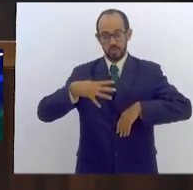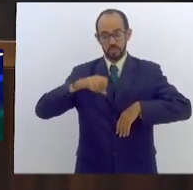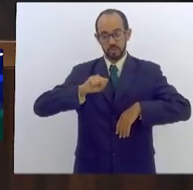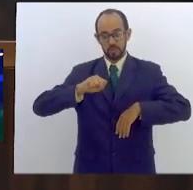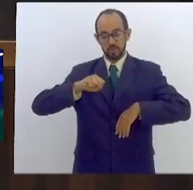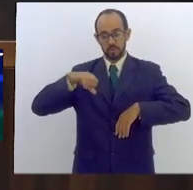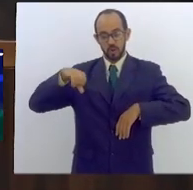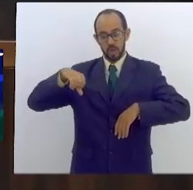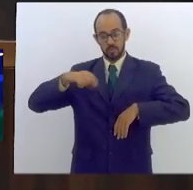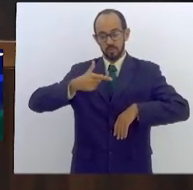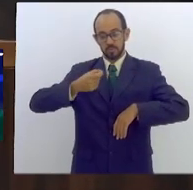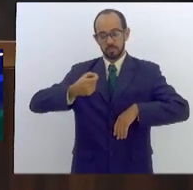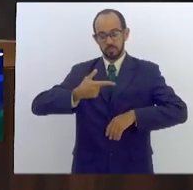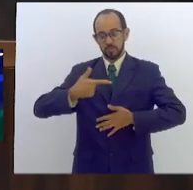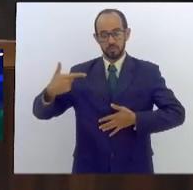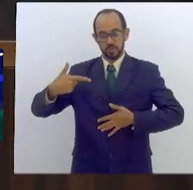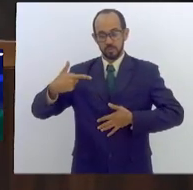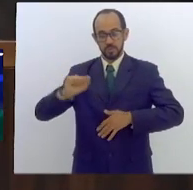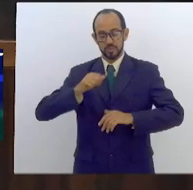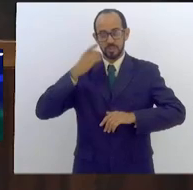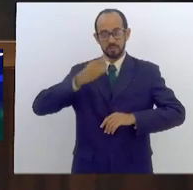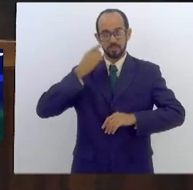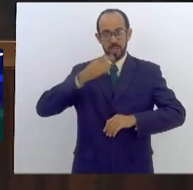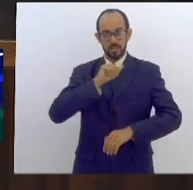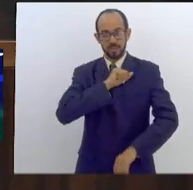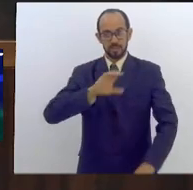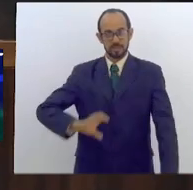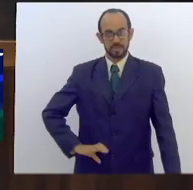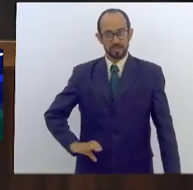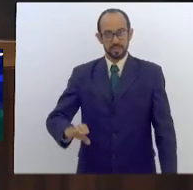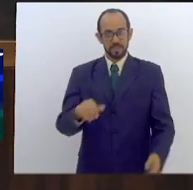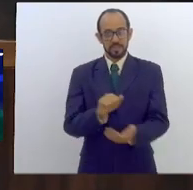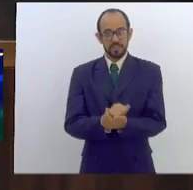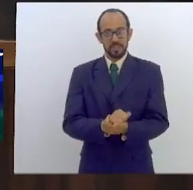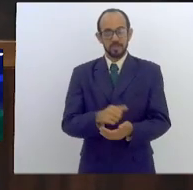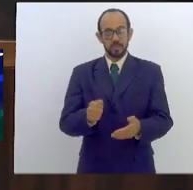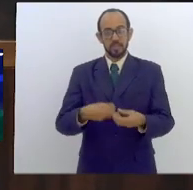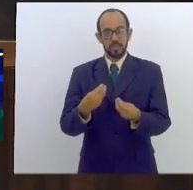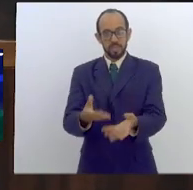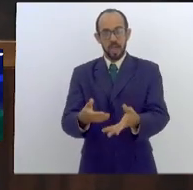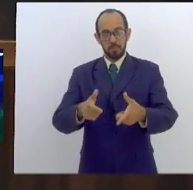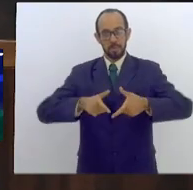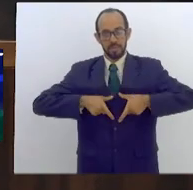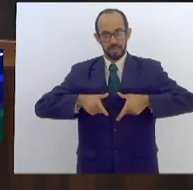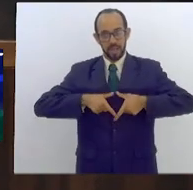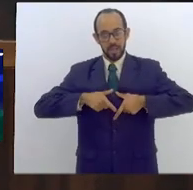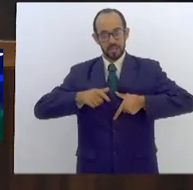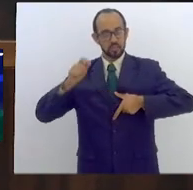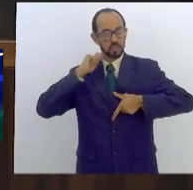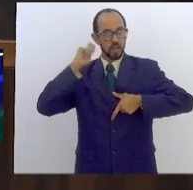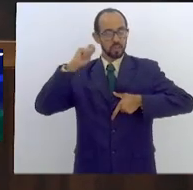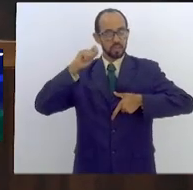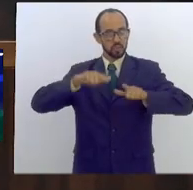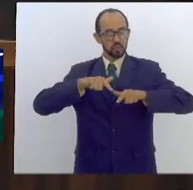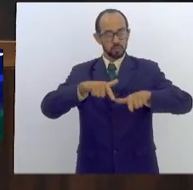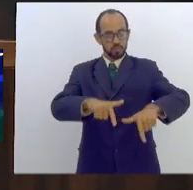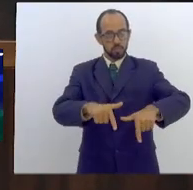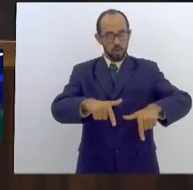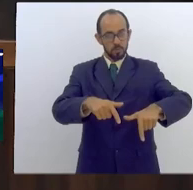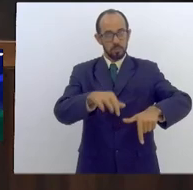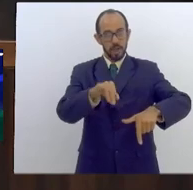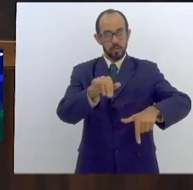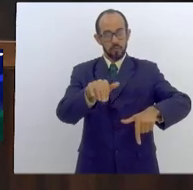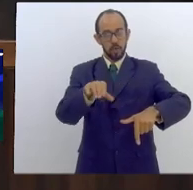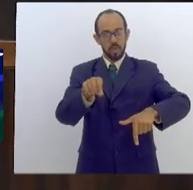1489 de 2022, de autoria do deputado André Siriano, que concede a medalha Tiradentes, respectivo diploma, ao doutor Fernando Antônio de